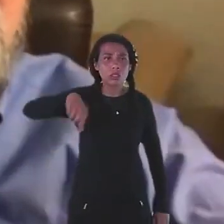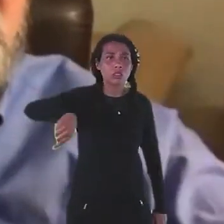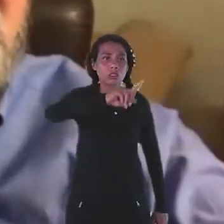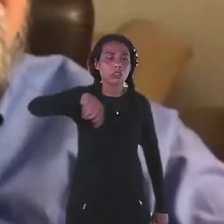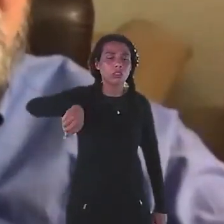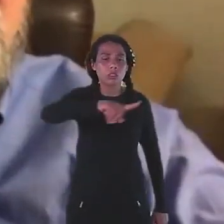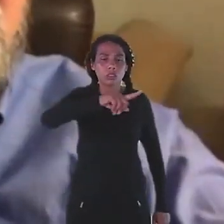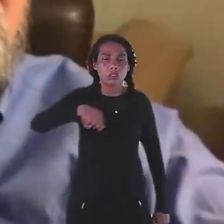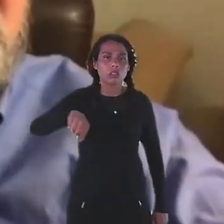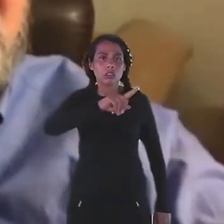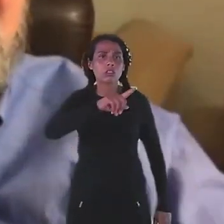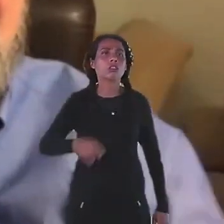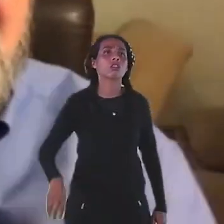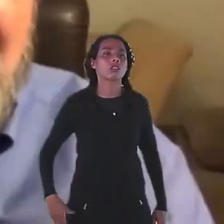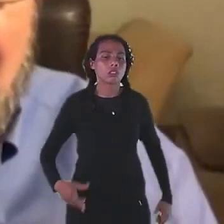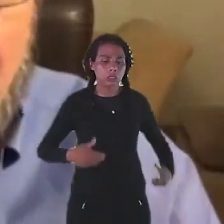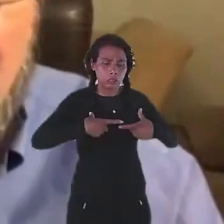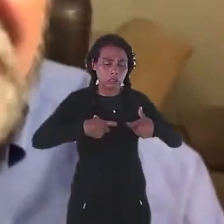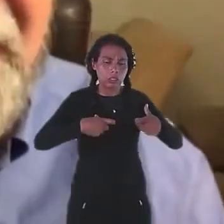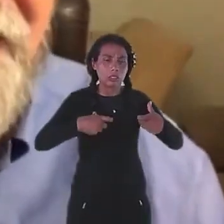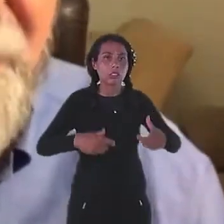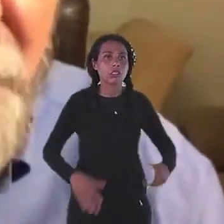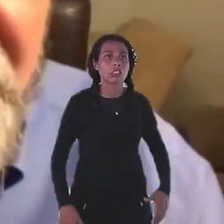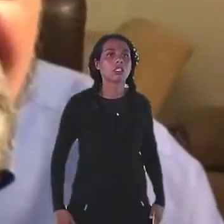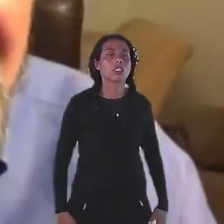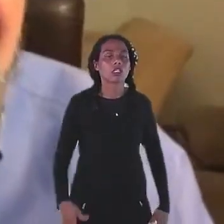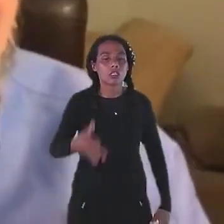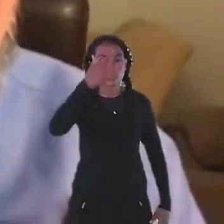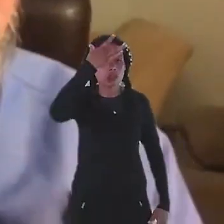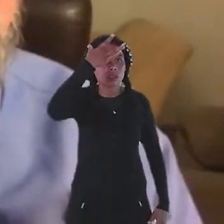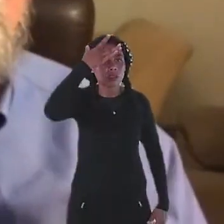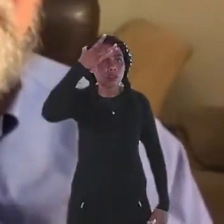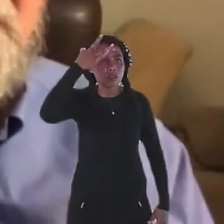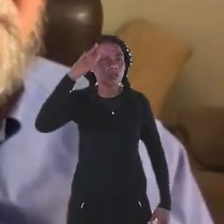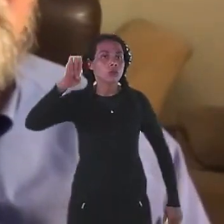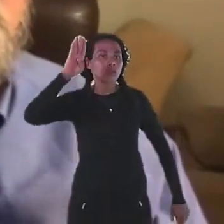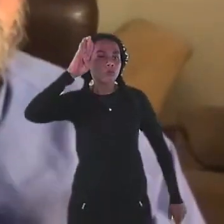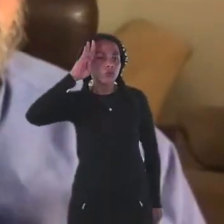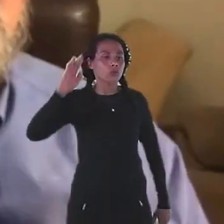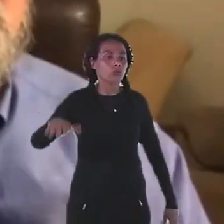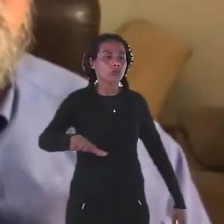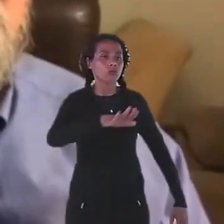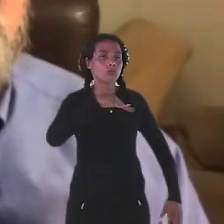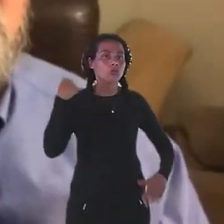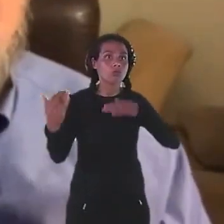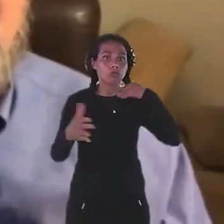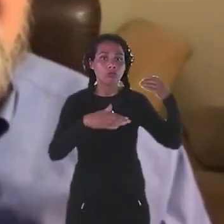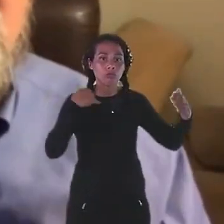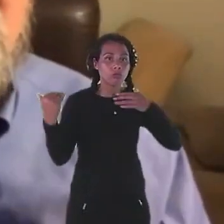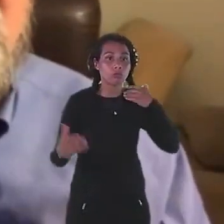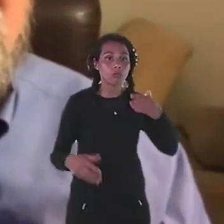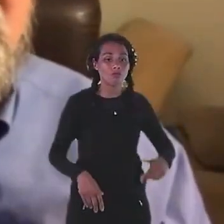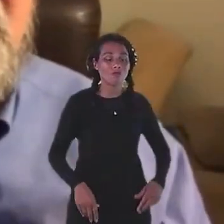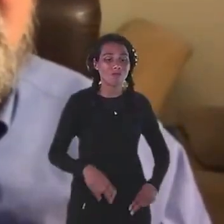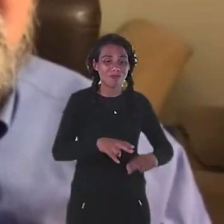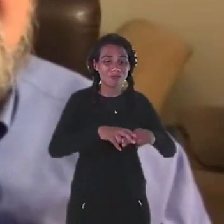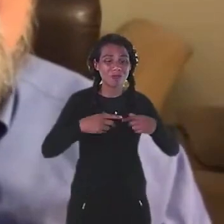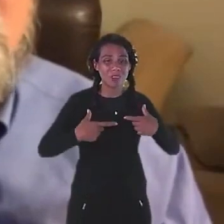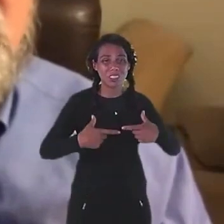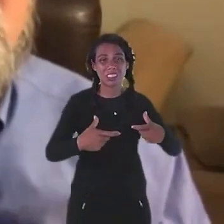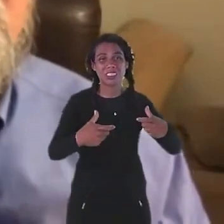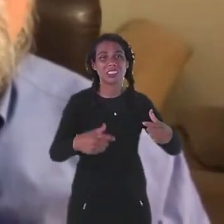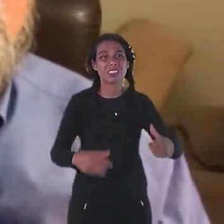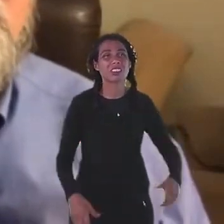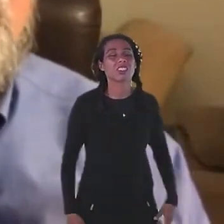sua vida numa região onde a porcentagem de mortes era acima de 90%, né, sabendo que a sua chance